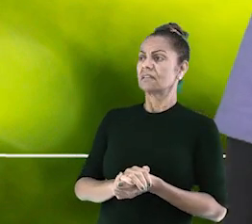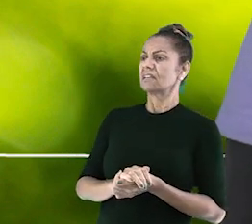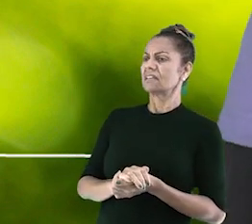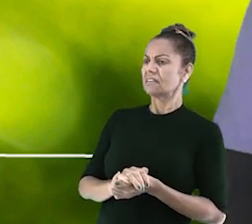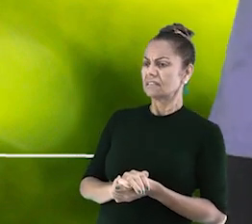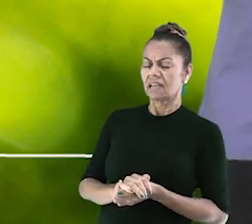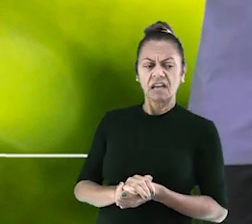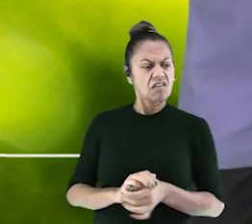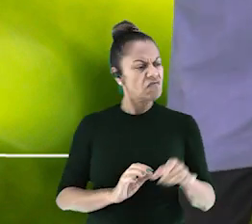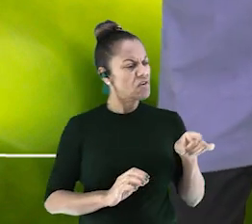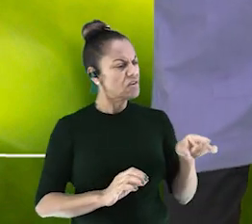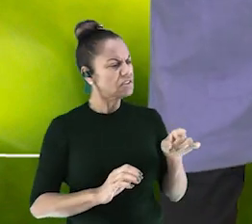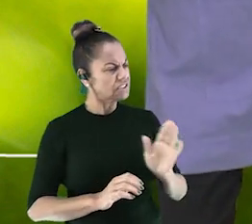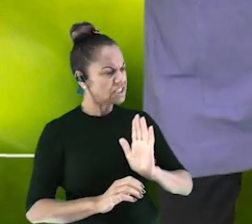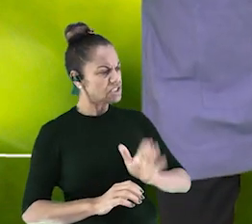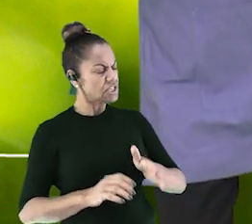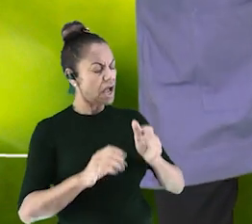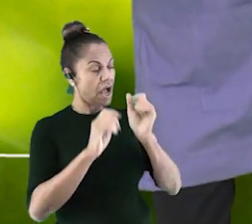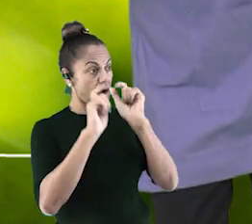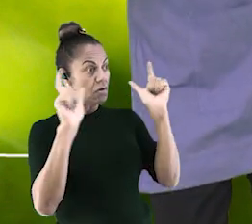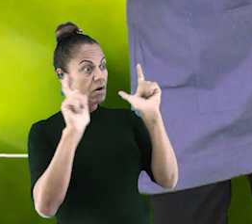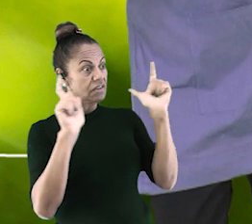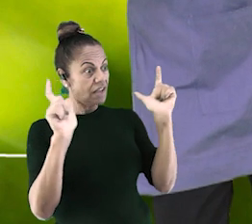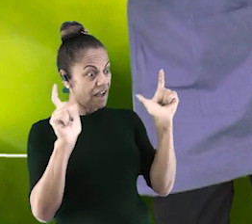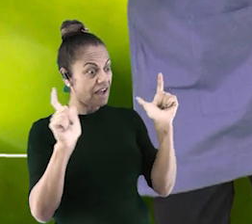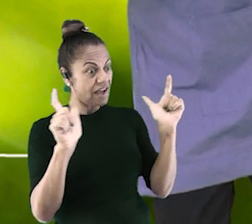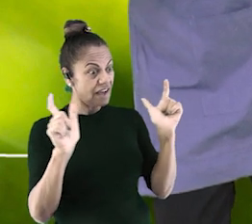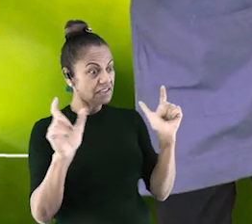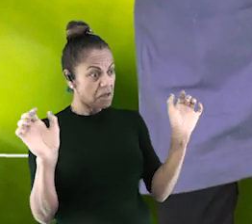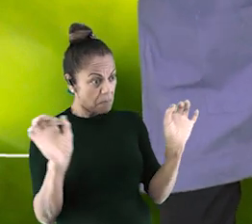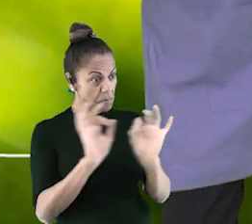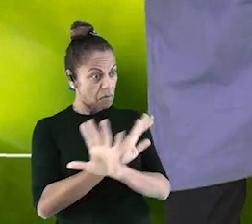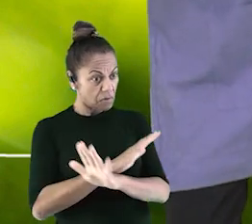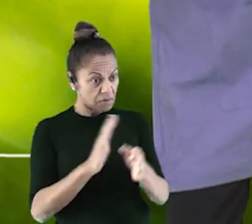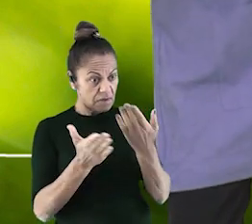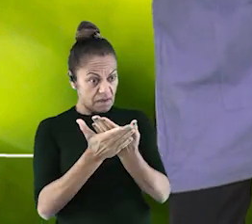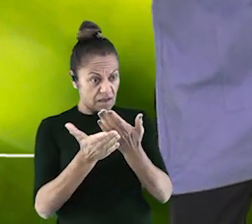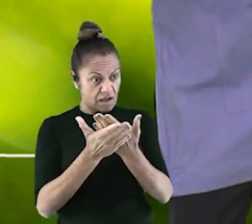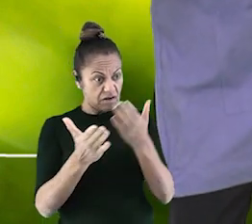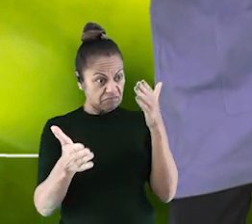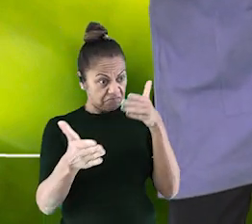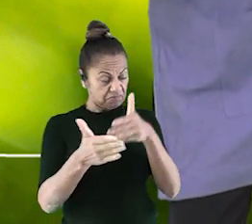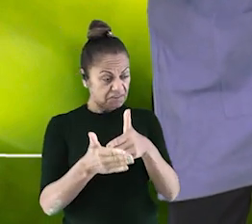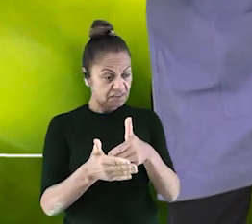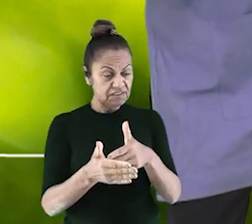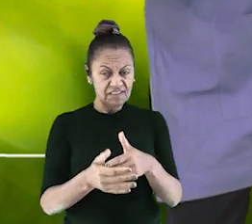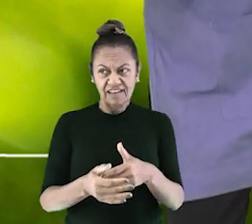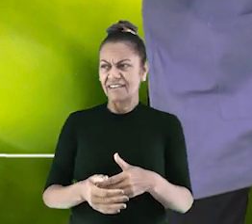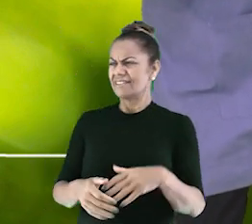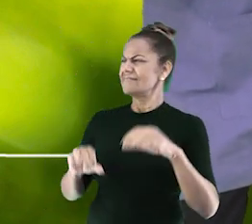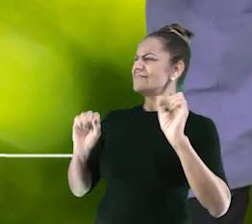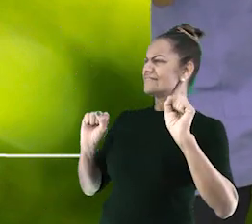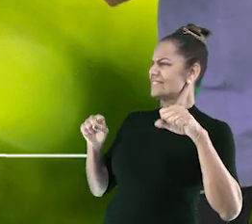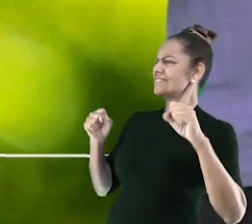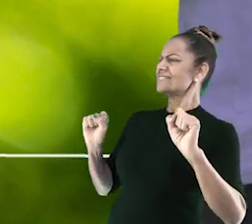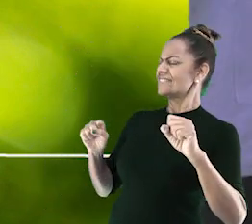Passarinho, passarinho, já está acordado e pronto para a sua última aula?